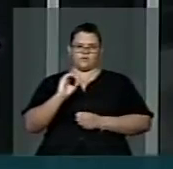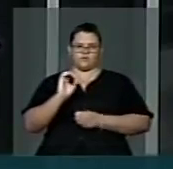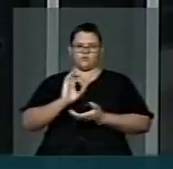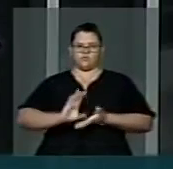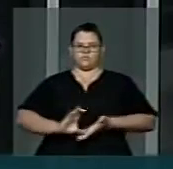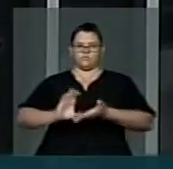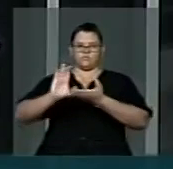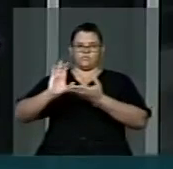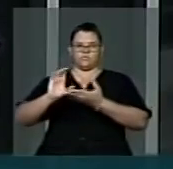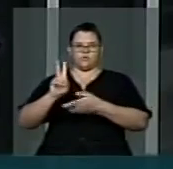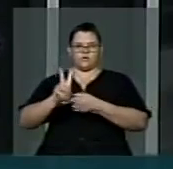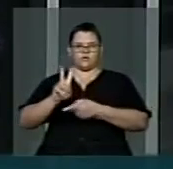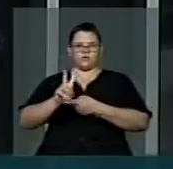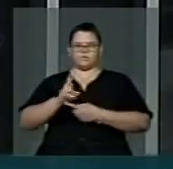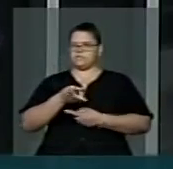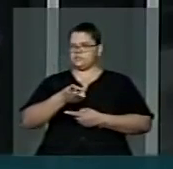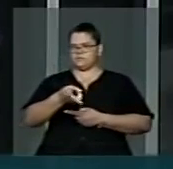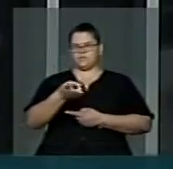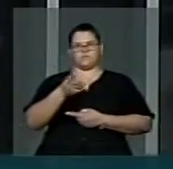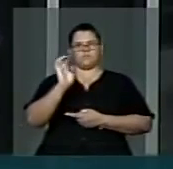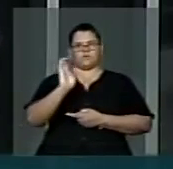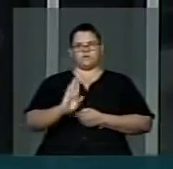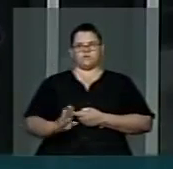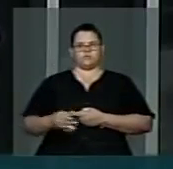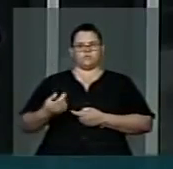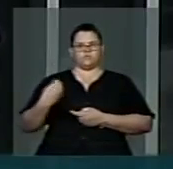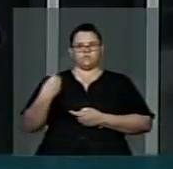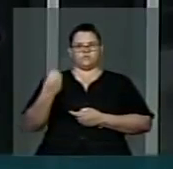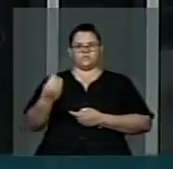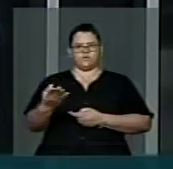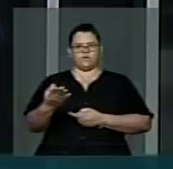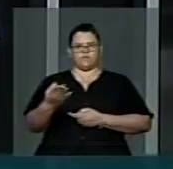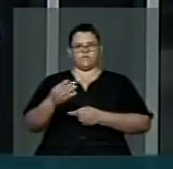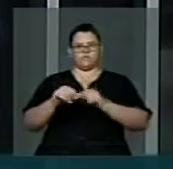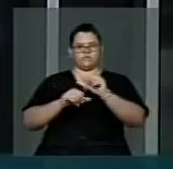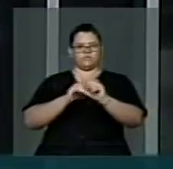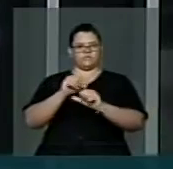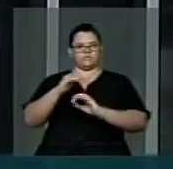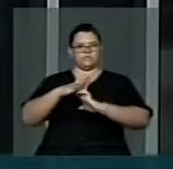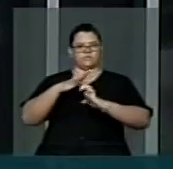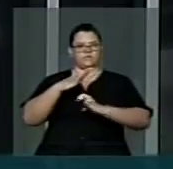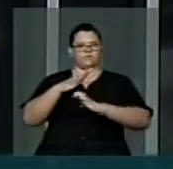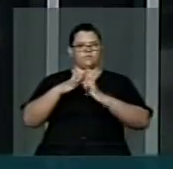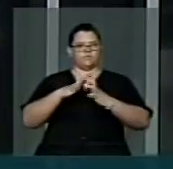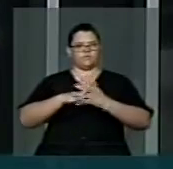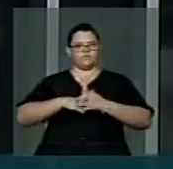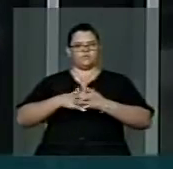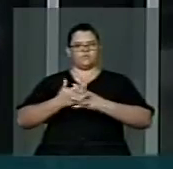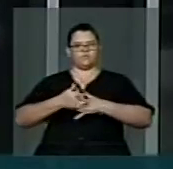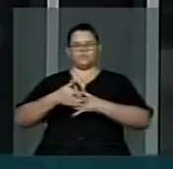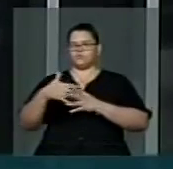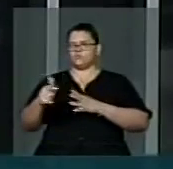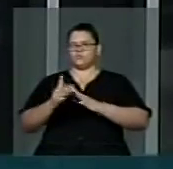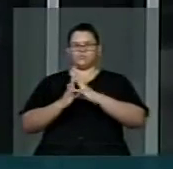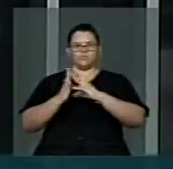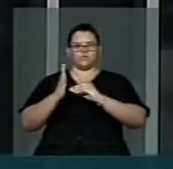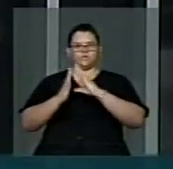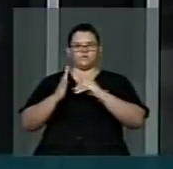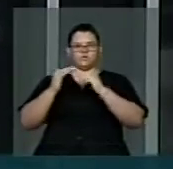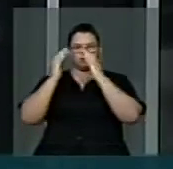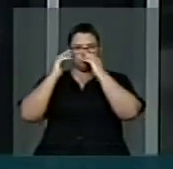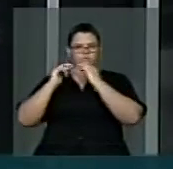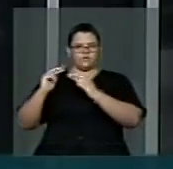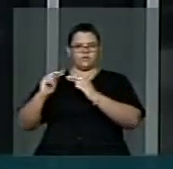às universidades particulares para que se transformassem em empresas, migrando do velho modelo assentado em